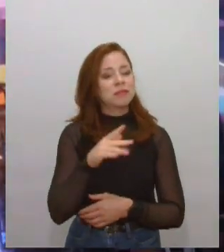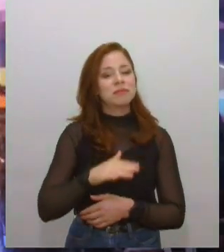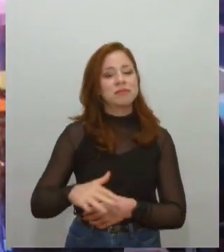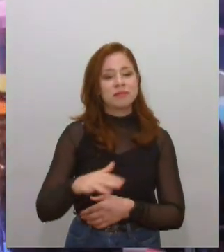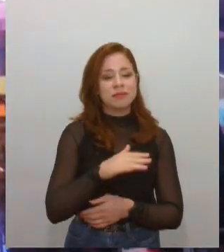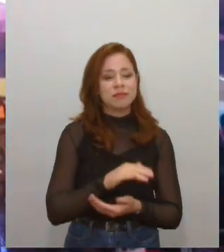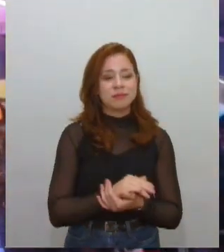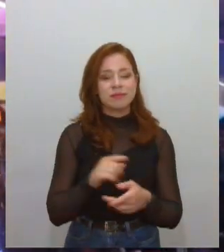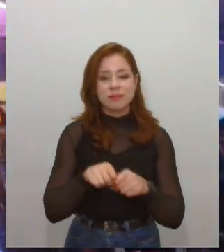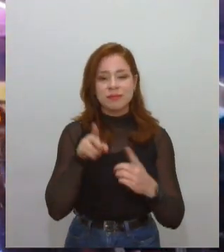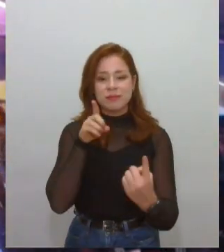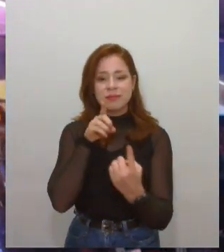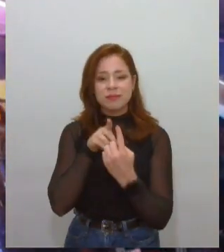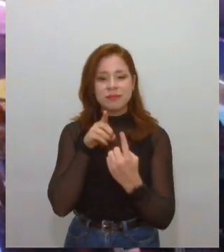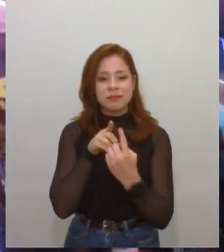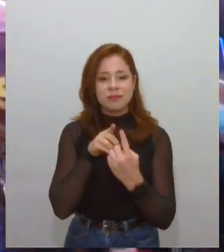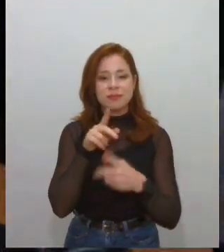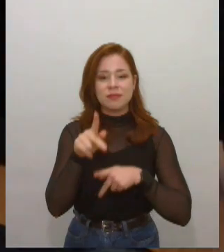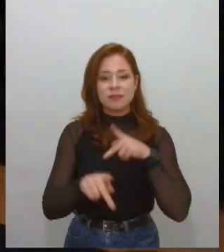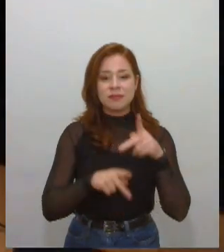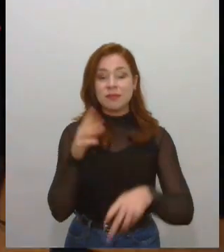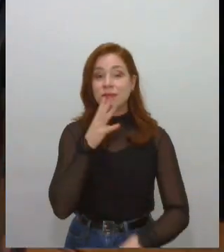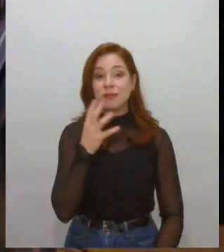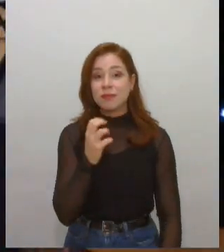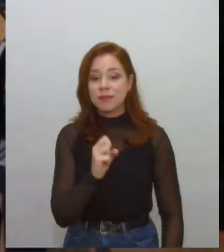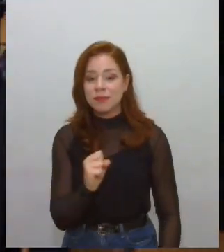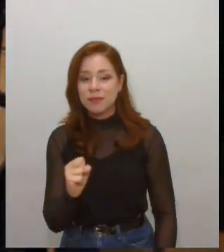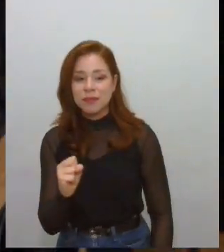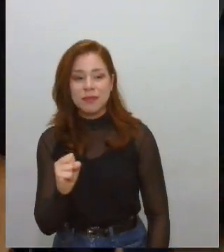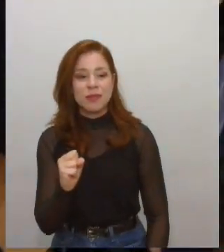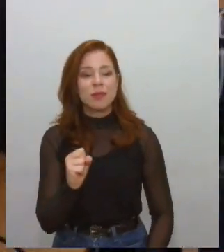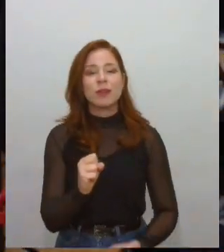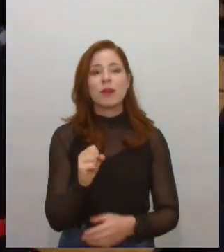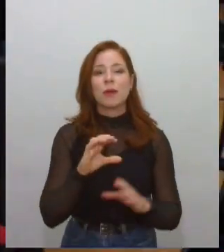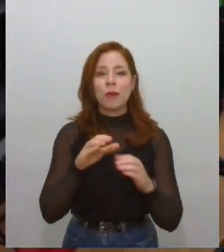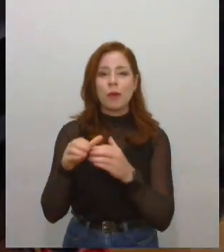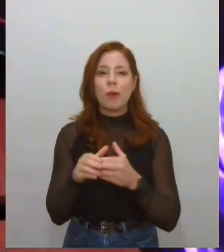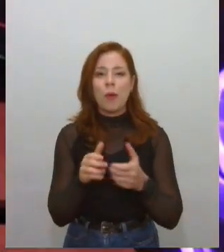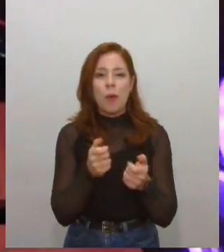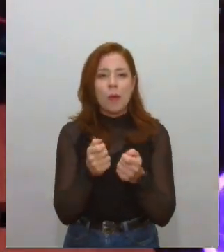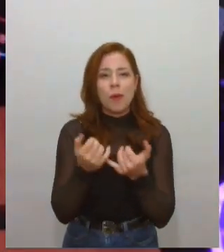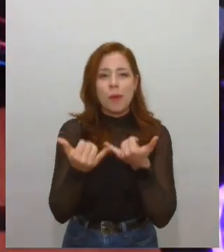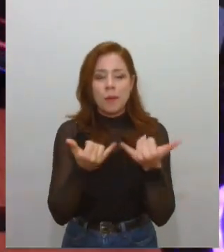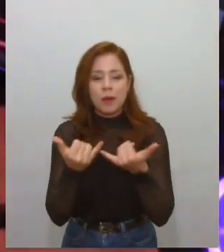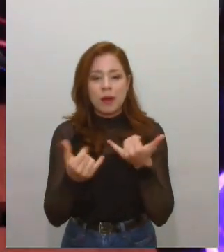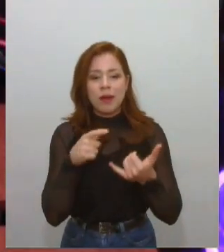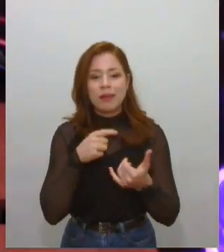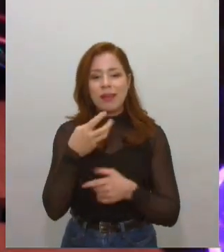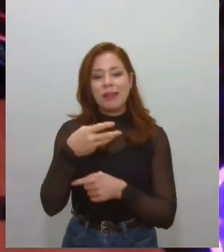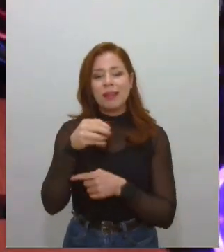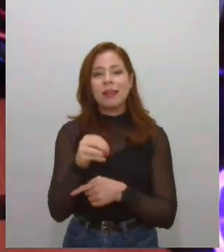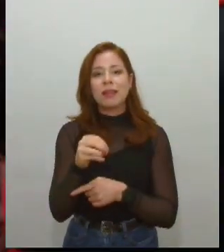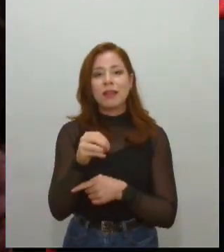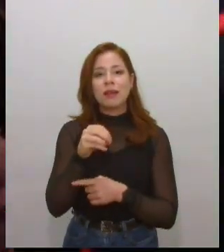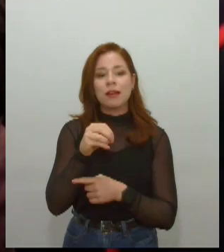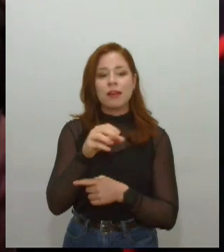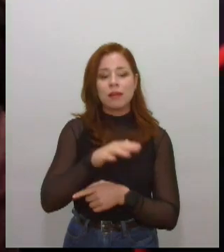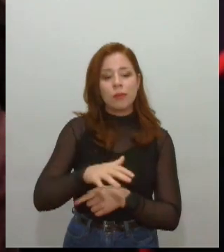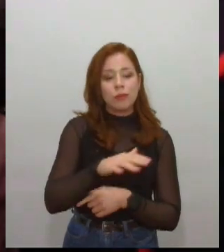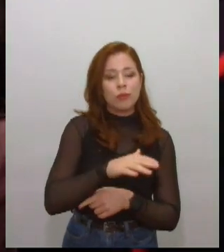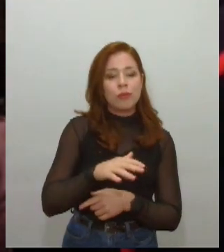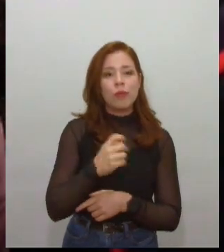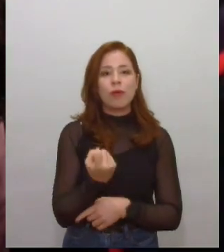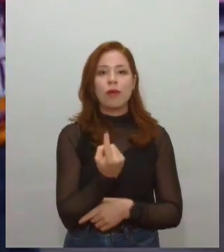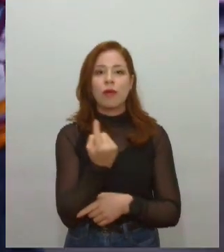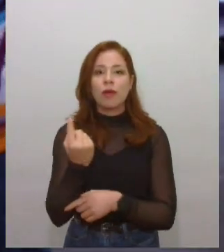público apaixonado pelo universo dos games, a arena possui um total de 30 ilhas individuais, além de 2 máquinas destinadas à